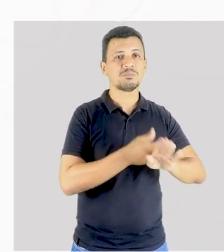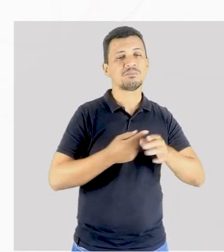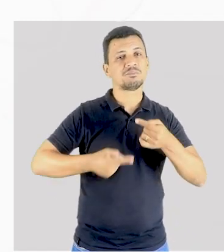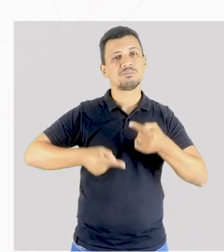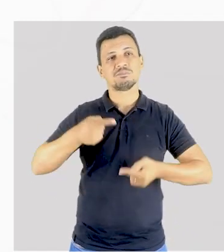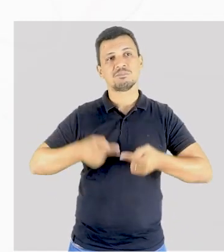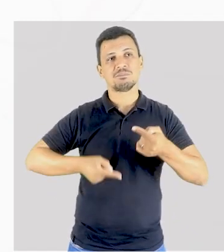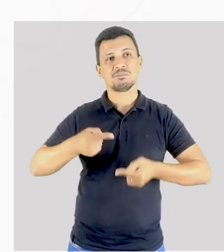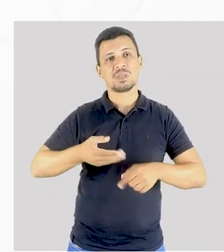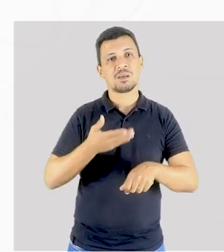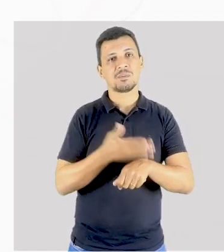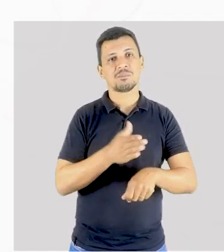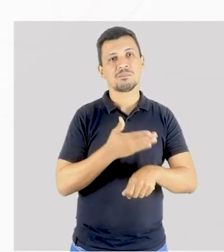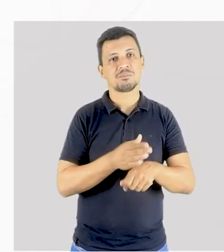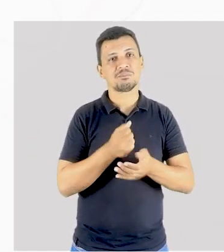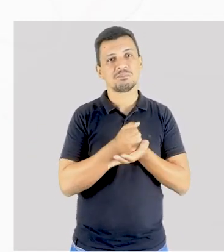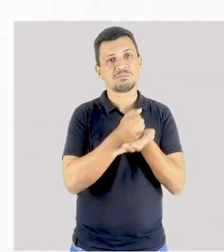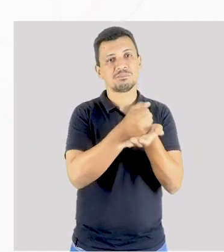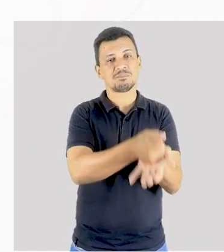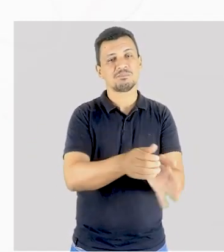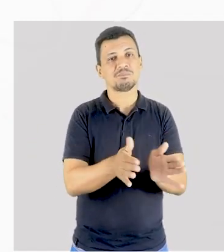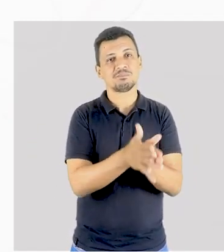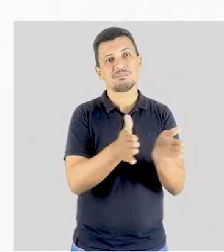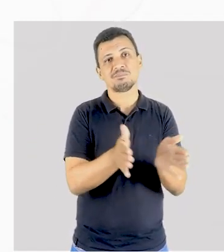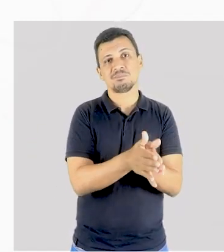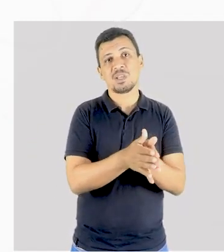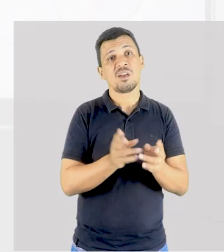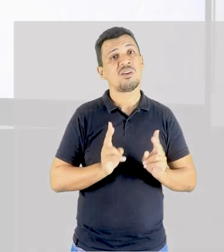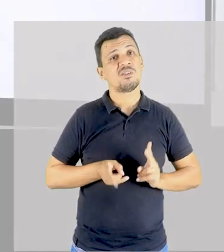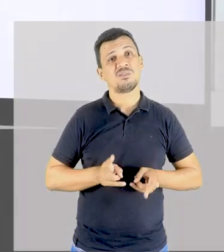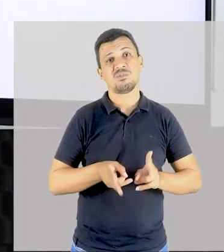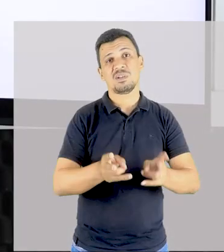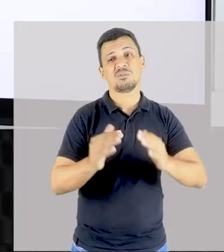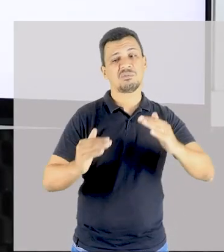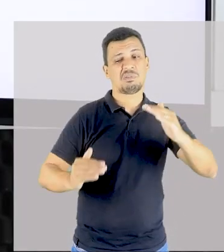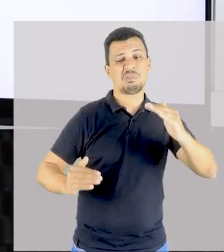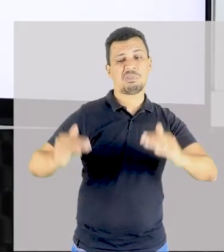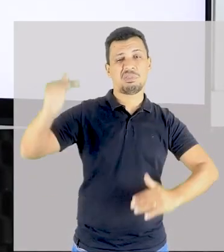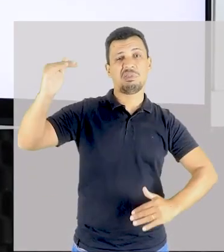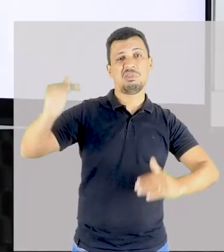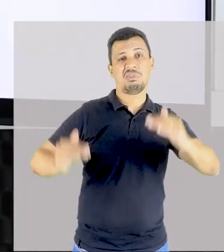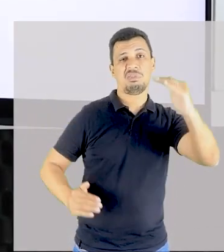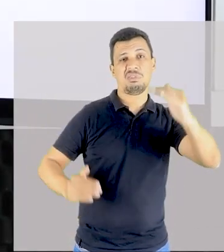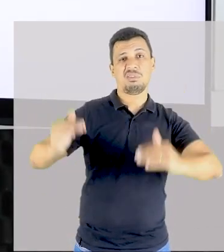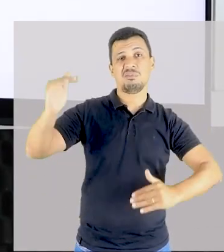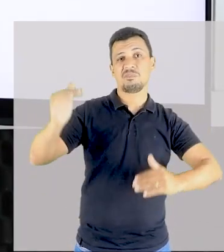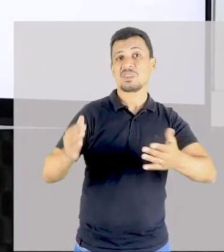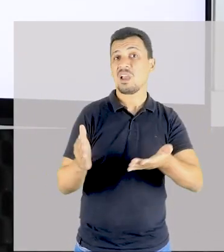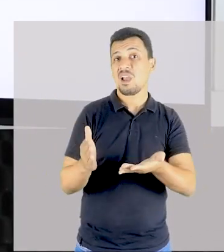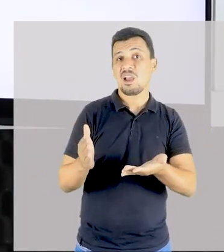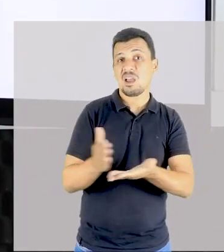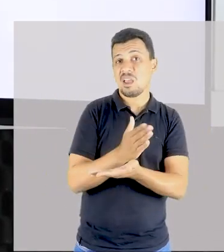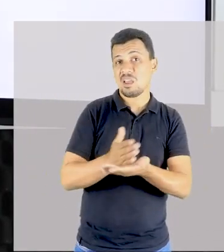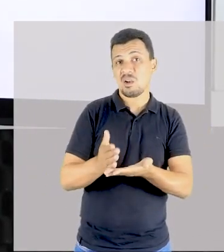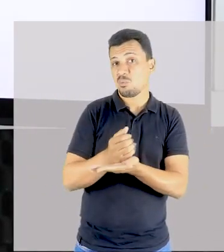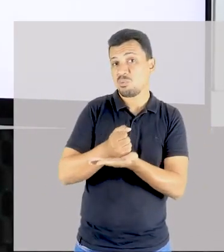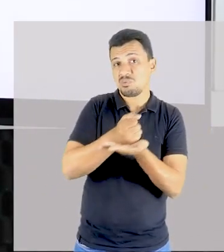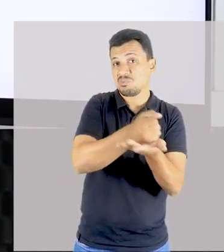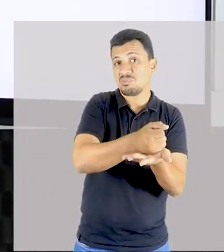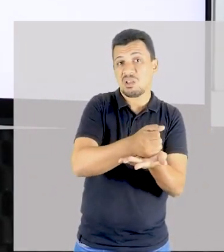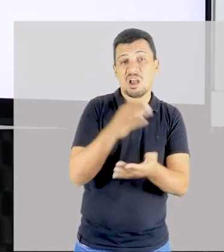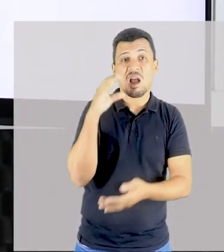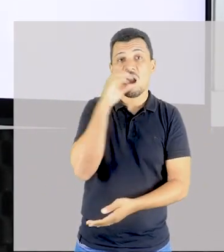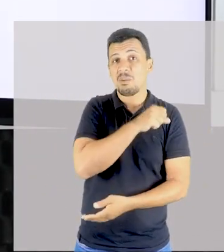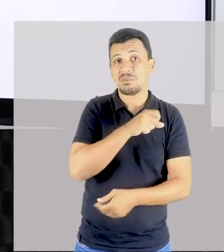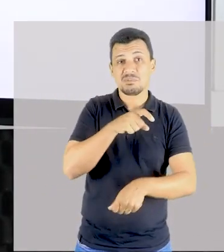prática assistencialista que na verdade vai só perpetuar a desigualdade vai só ser uma coisa imediatista mas que não vai resolver